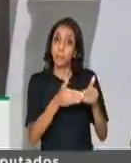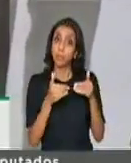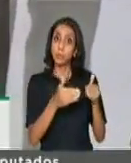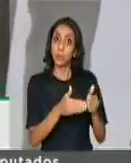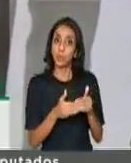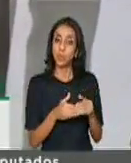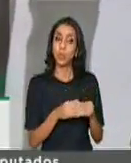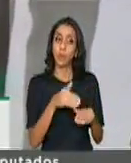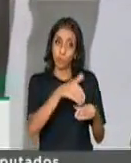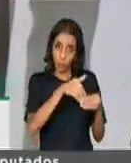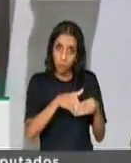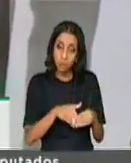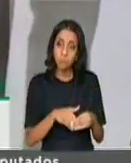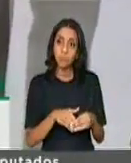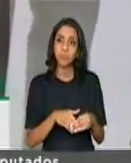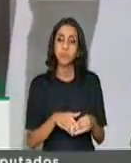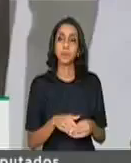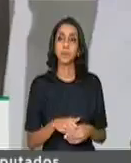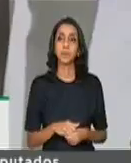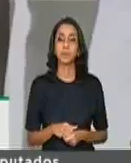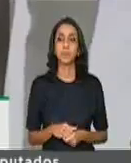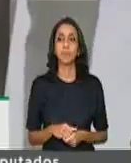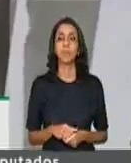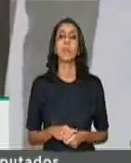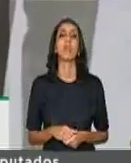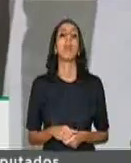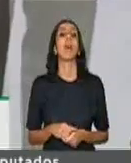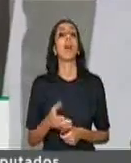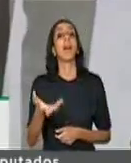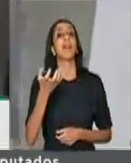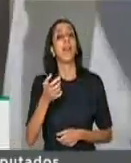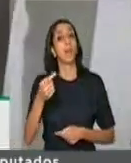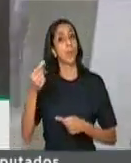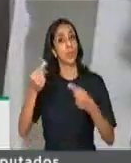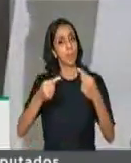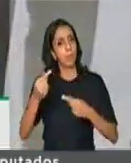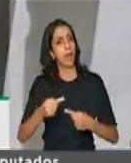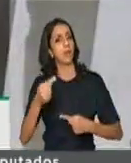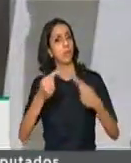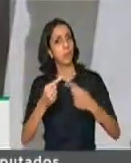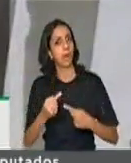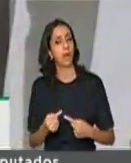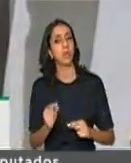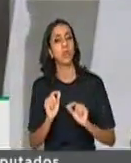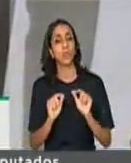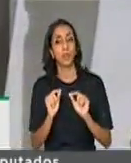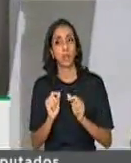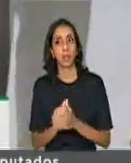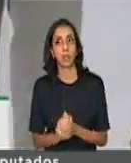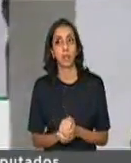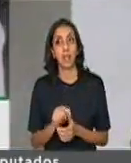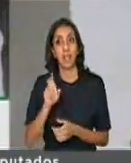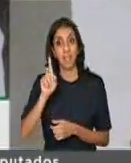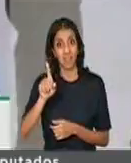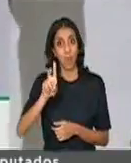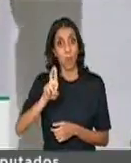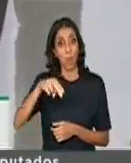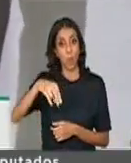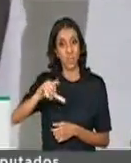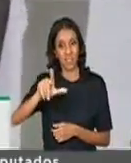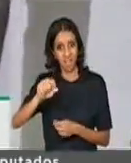seja, onde querem fazer o debate e discutir a transferência dessa Unilab